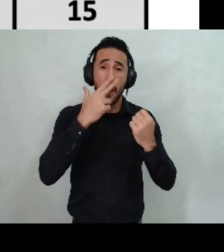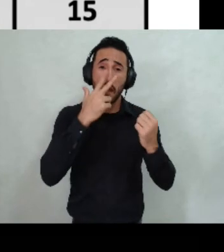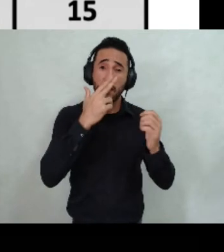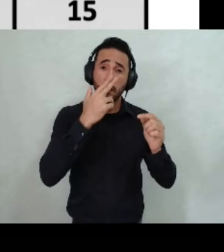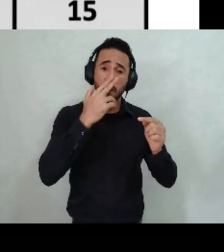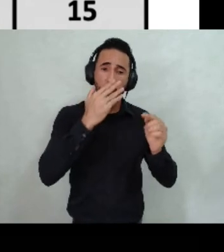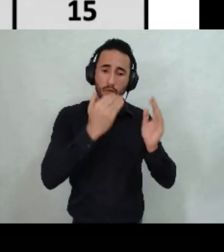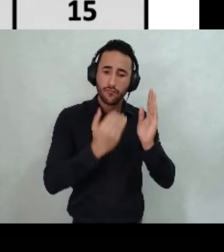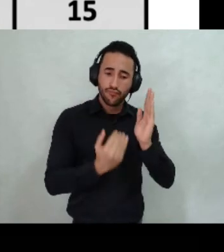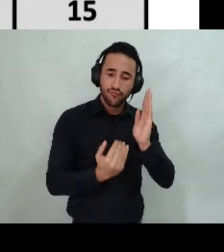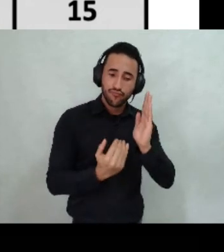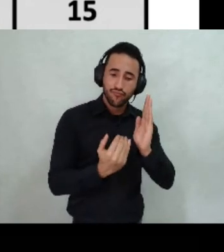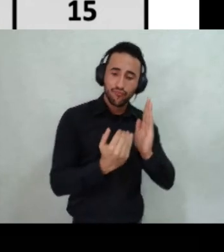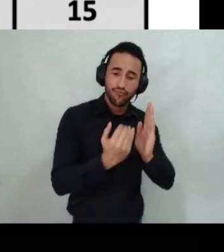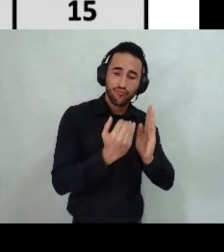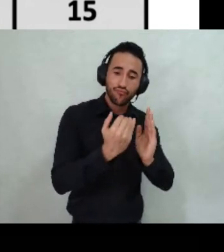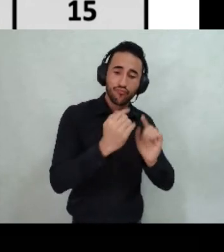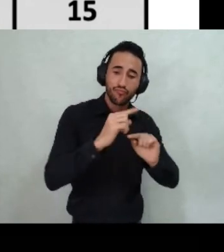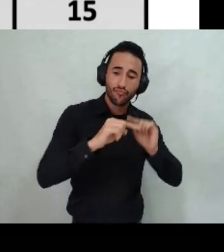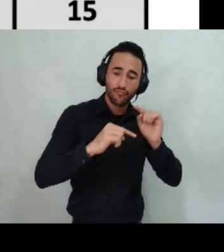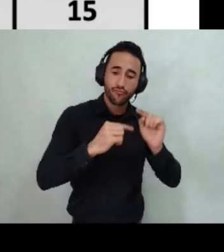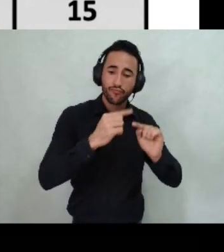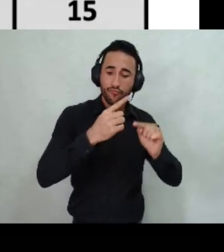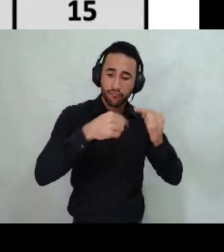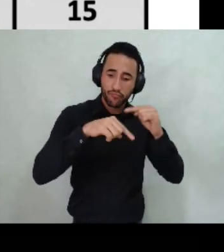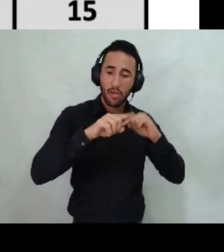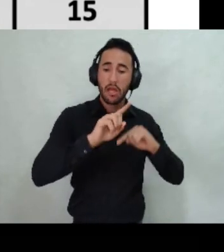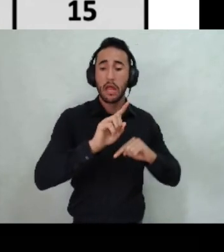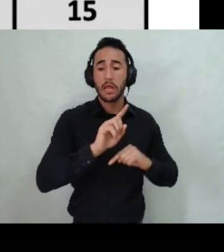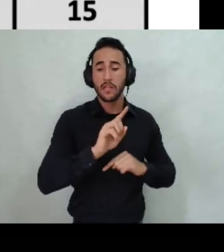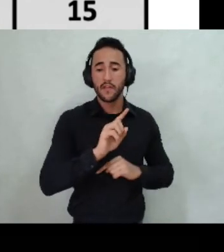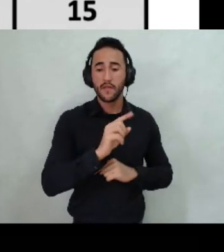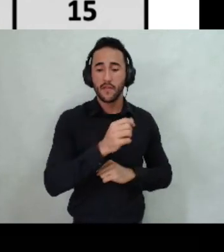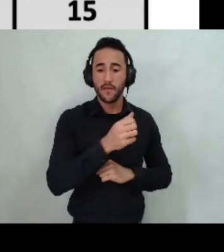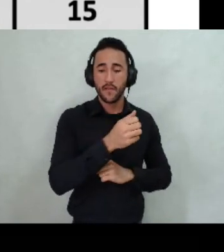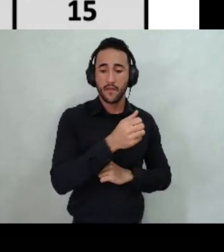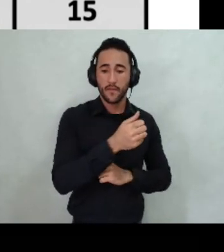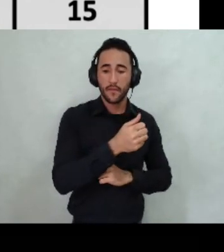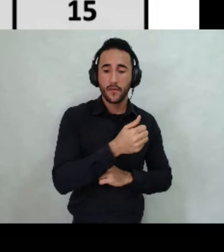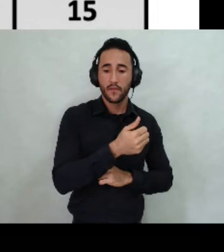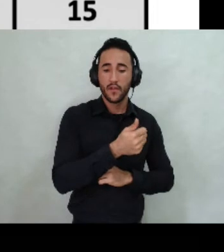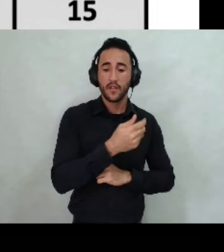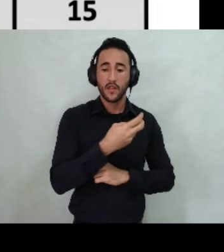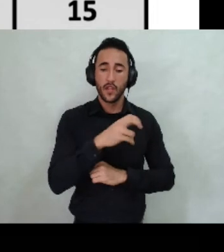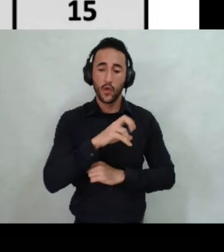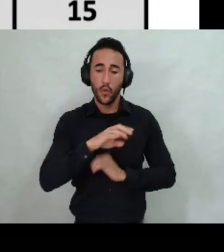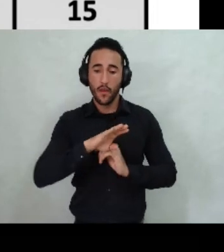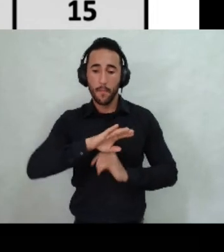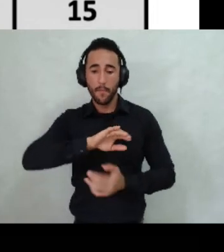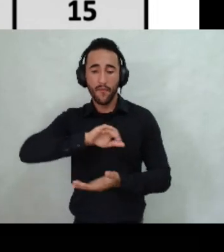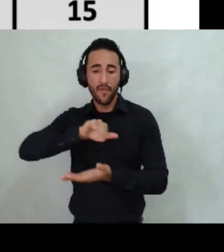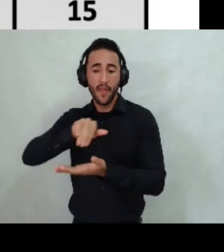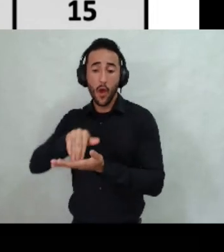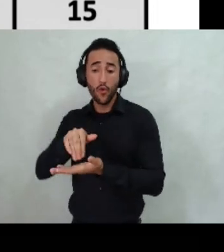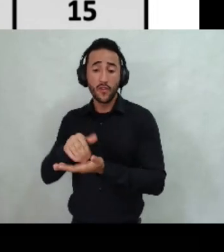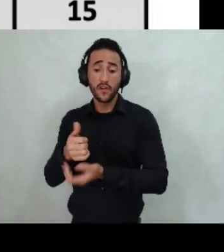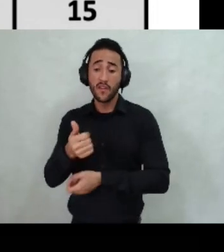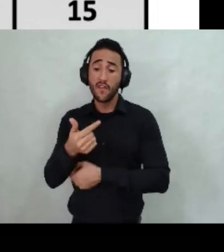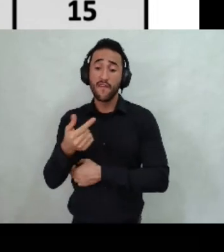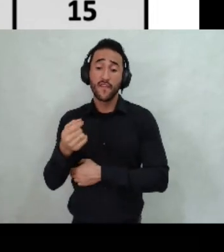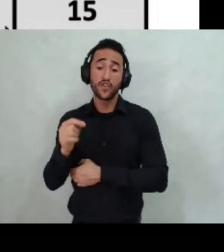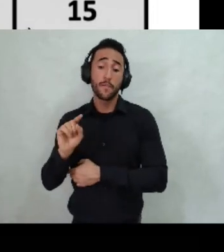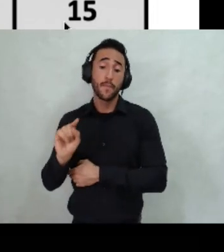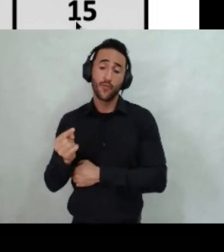mil pessoas para 121 mil pessoas. Um infectado para cada habitante de 69 habitantes da